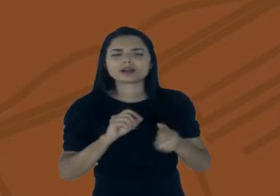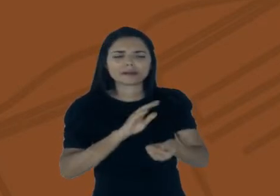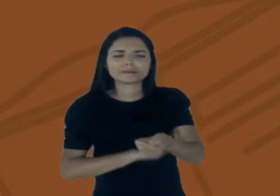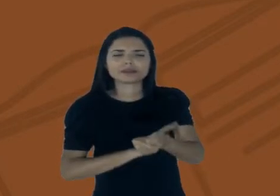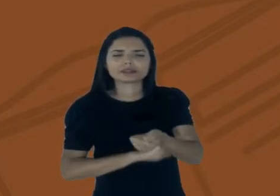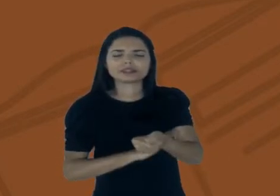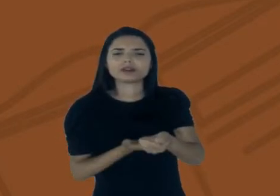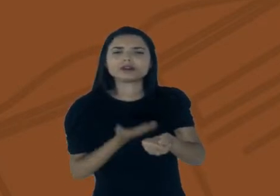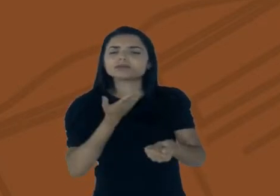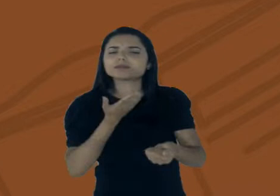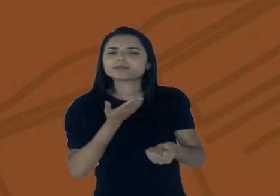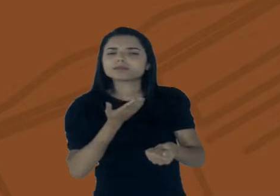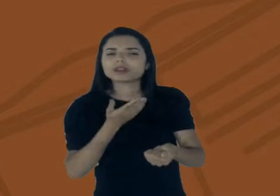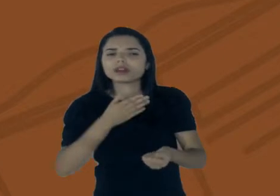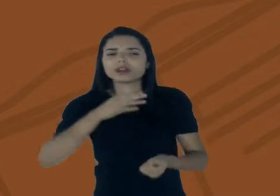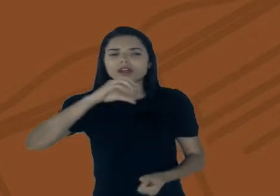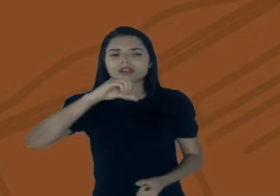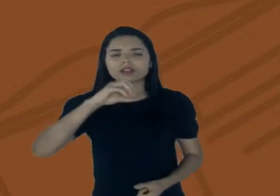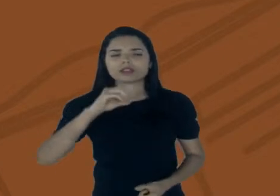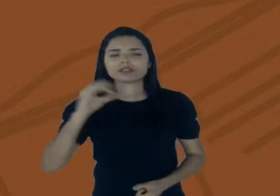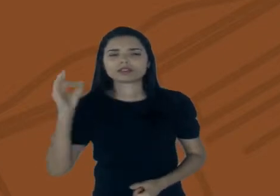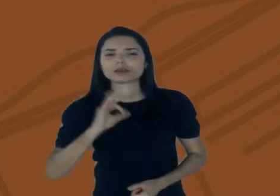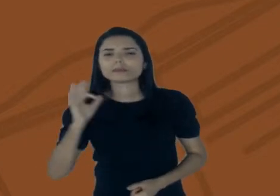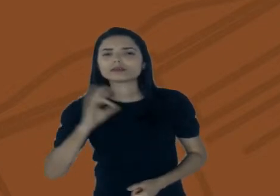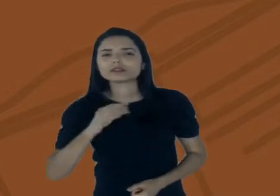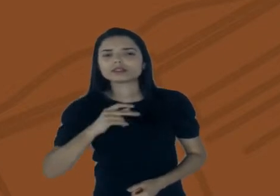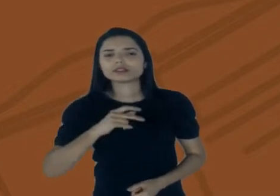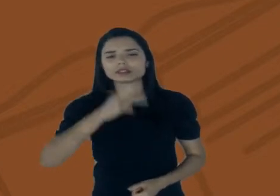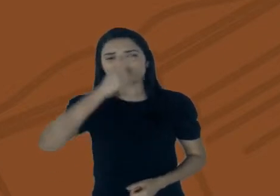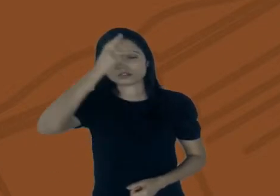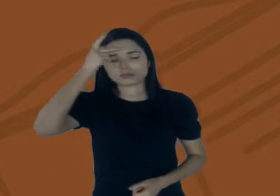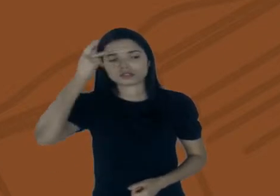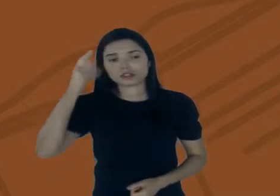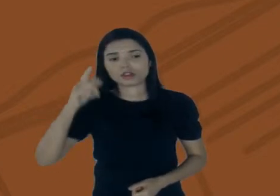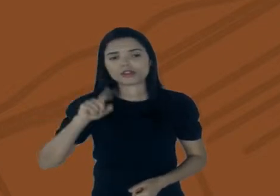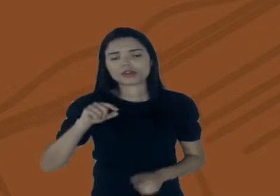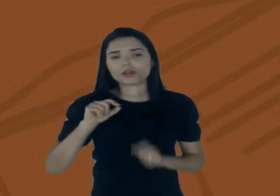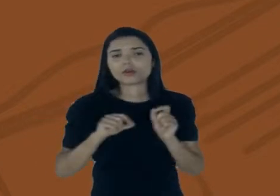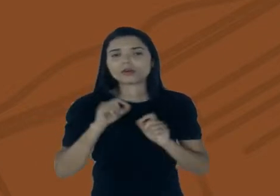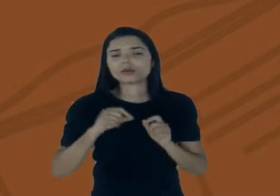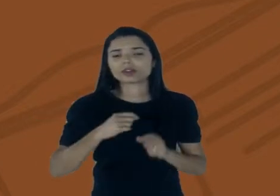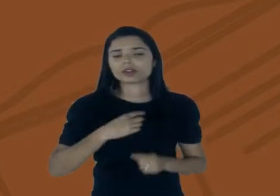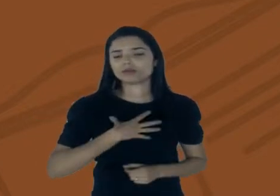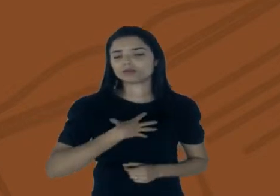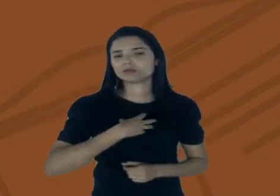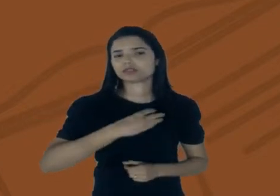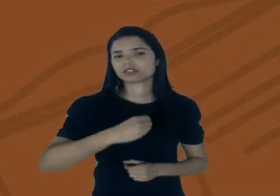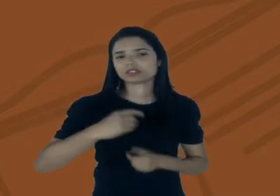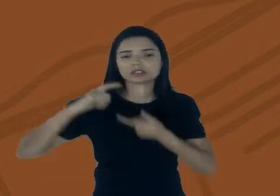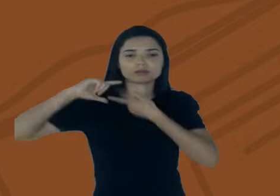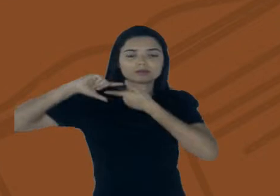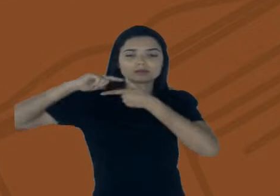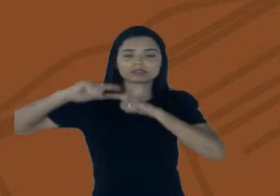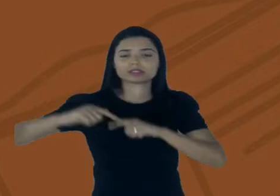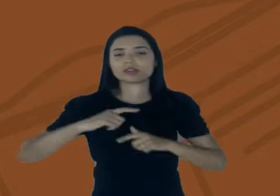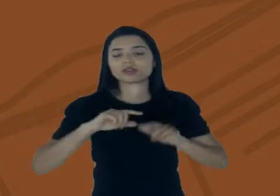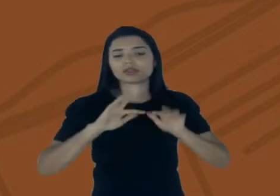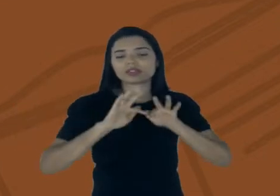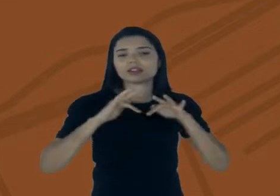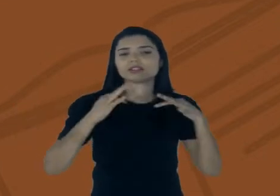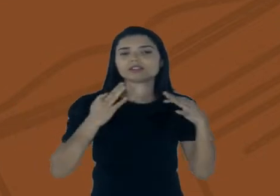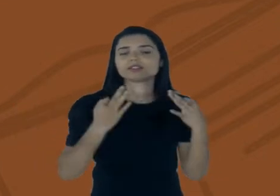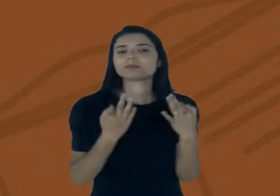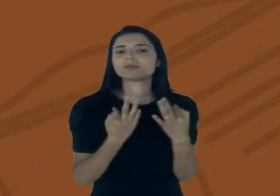Em 90% dos casos, a hipertensão é hereditária. Então, observem, praticamente